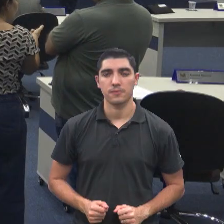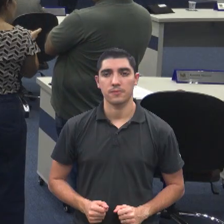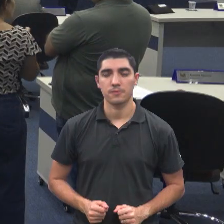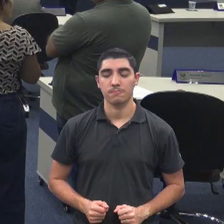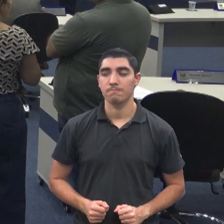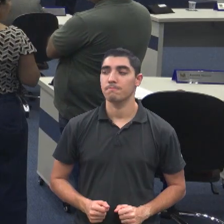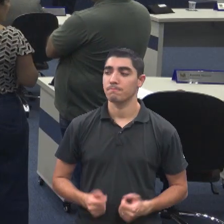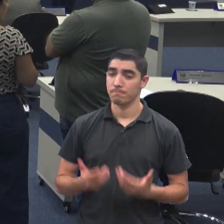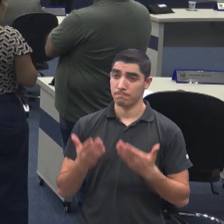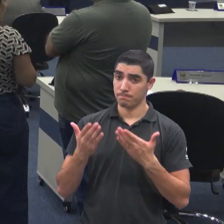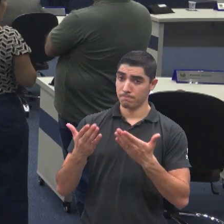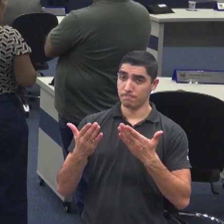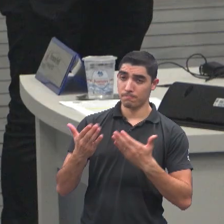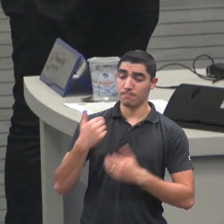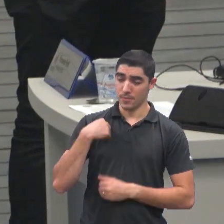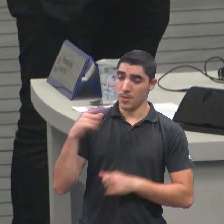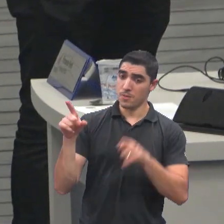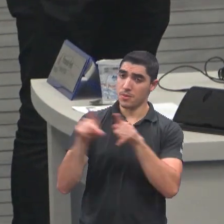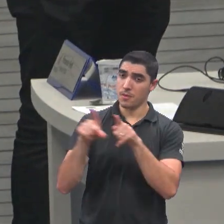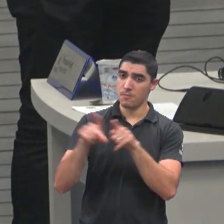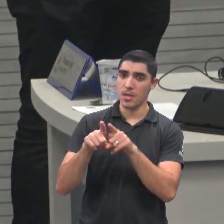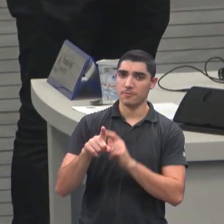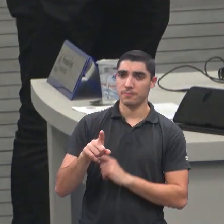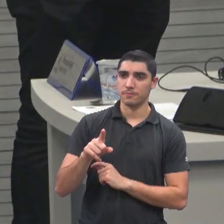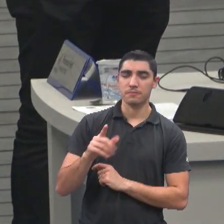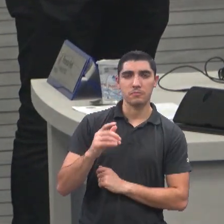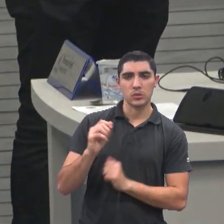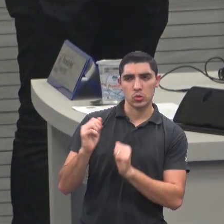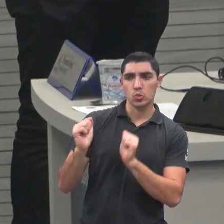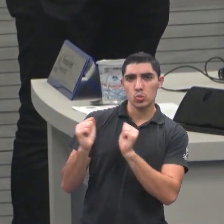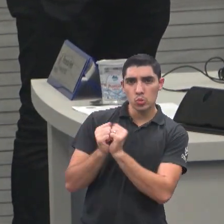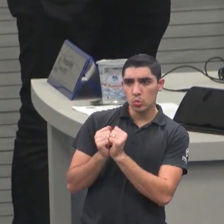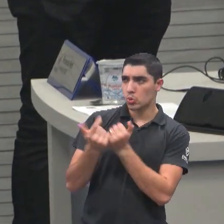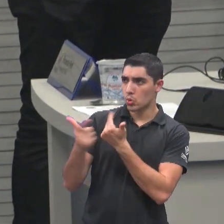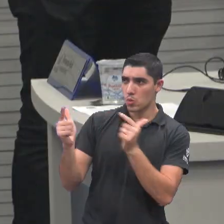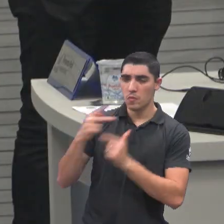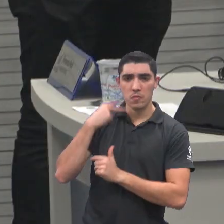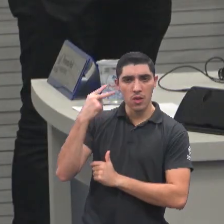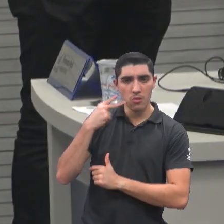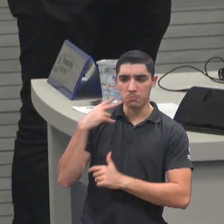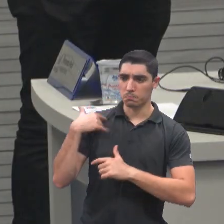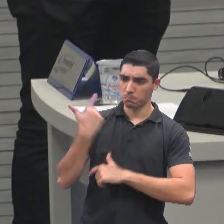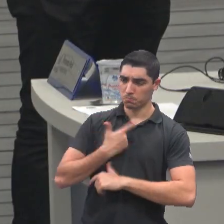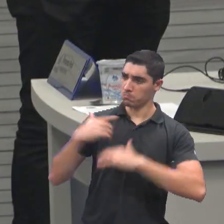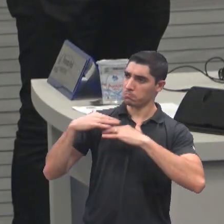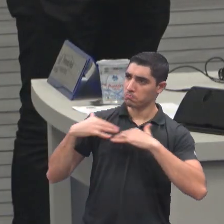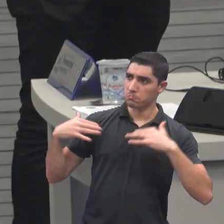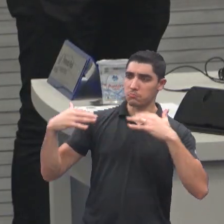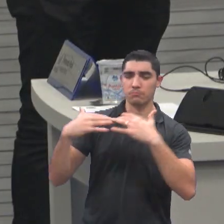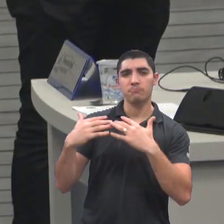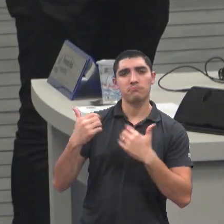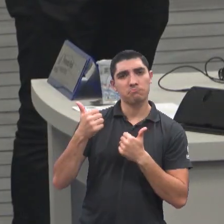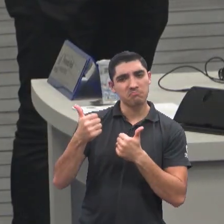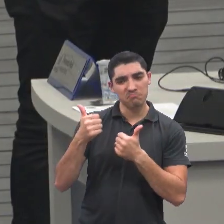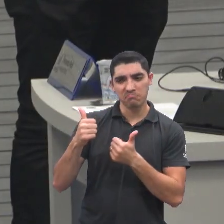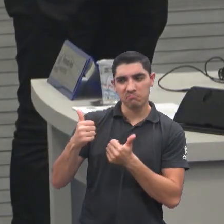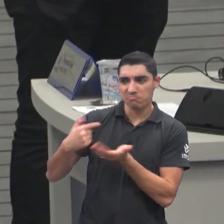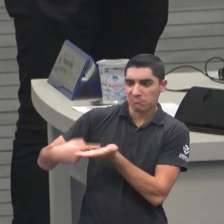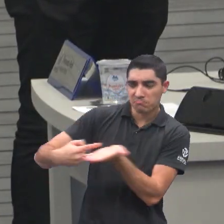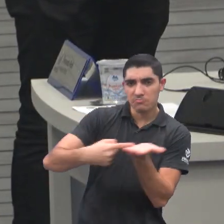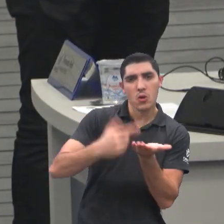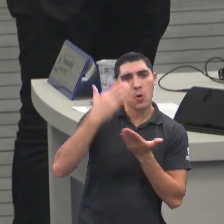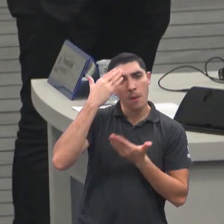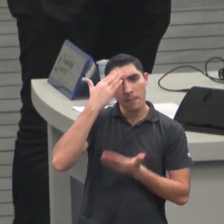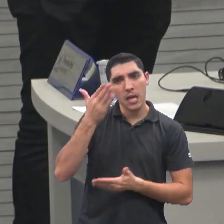Cumprimentar também aqui, Zé, junto com todos os vereadores. Que bacana, obrigado por abrir também a coautoria, assinar